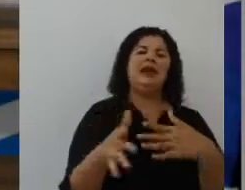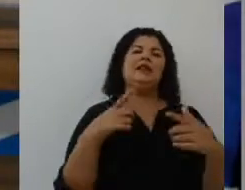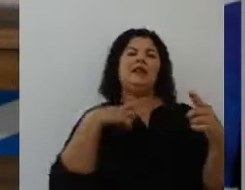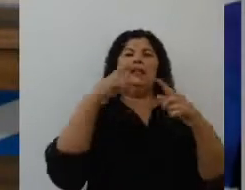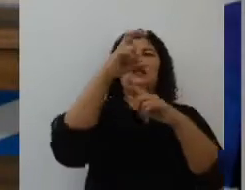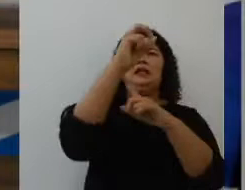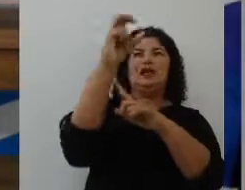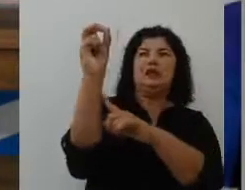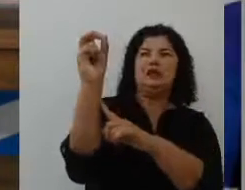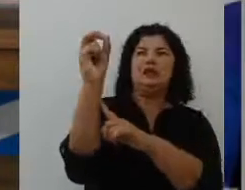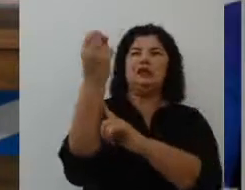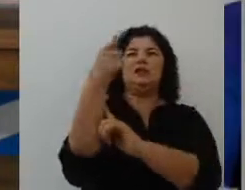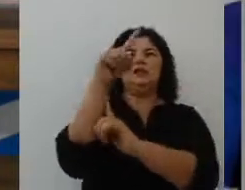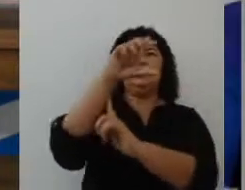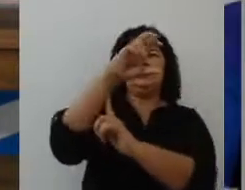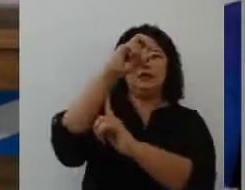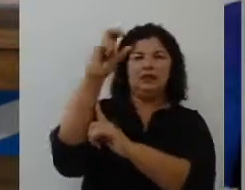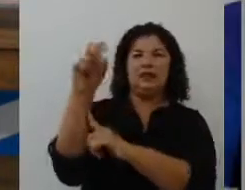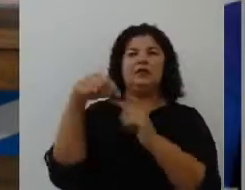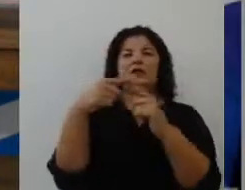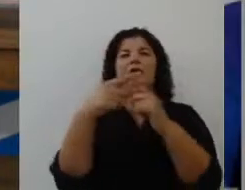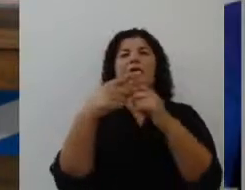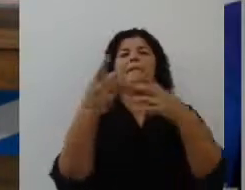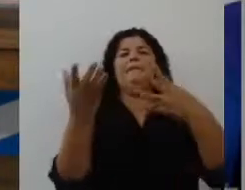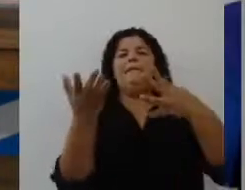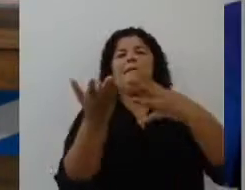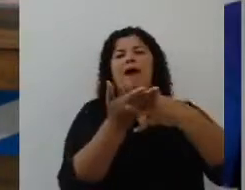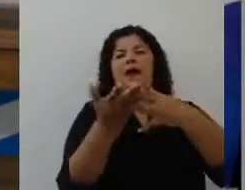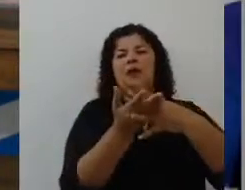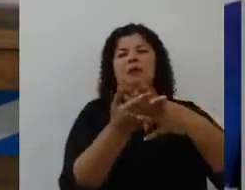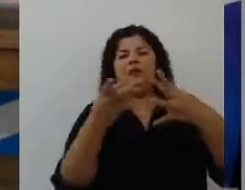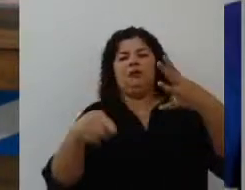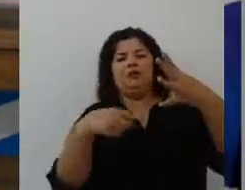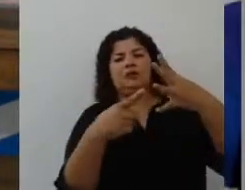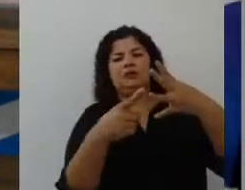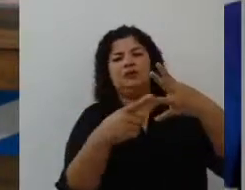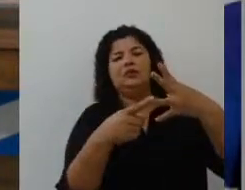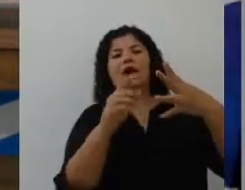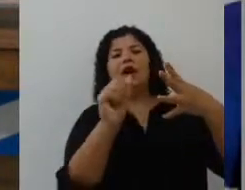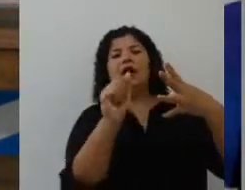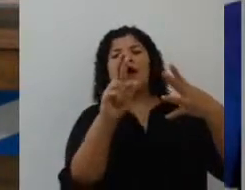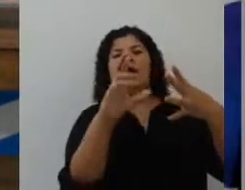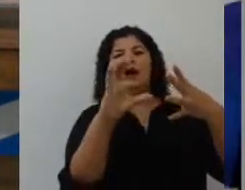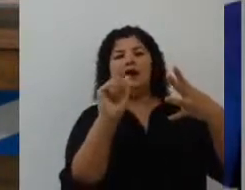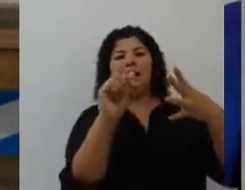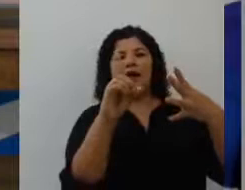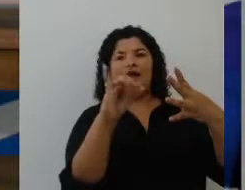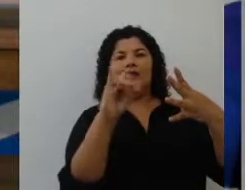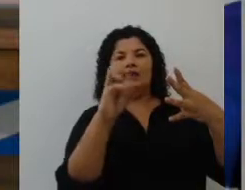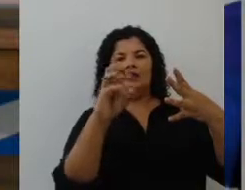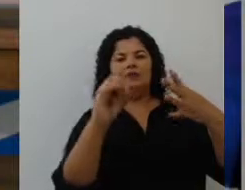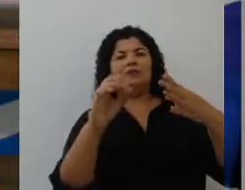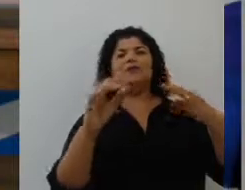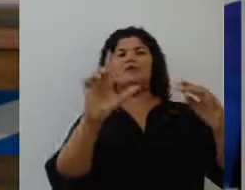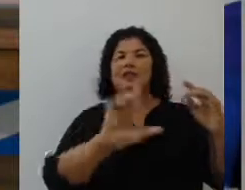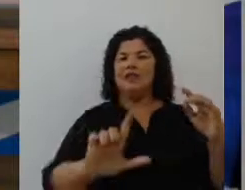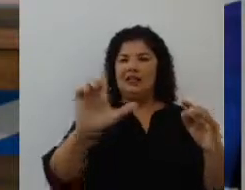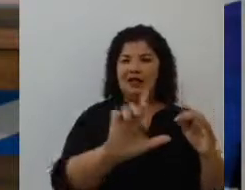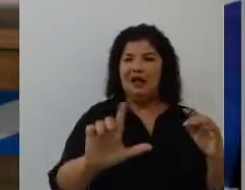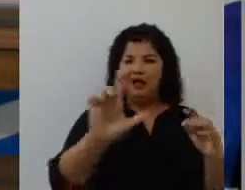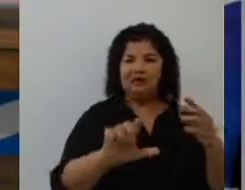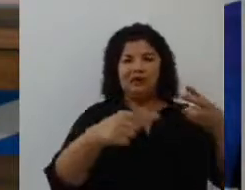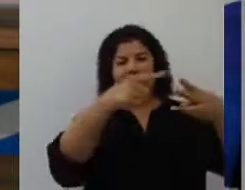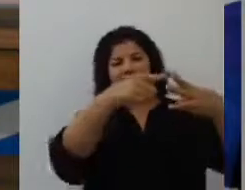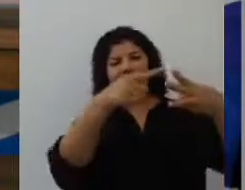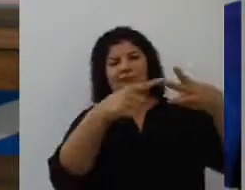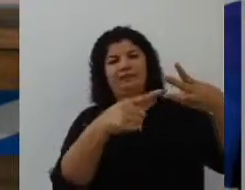quinhentismo, barroco e arcadismo. Esses três momentos, barroco e arcadismo enquanto movimento estético, a gente tem ali a